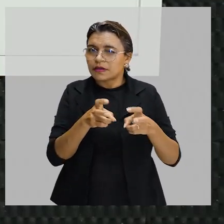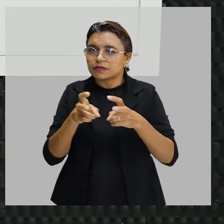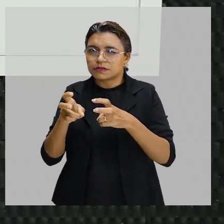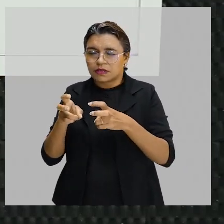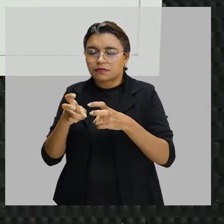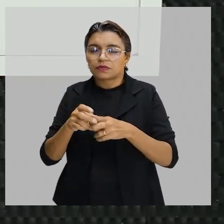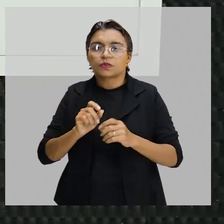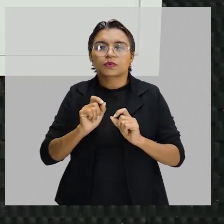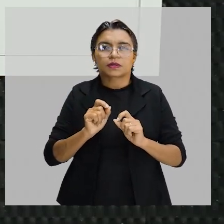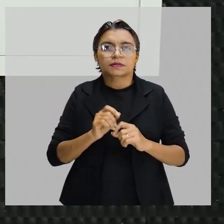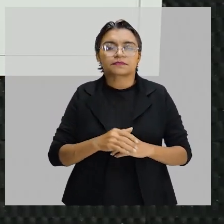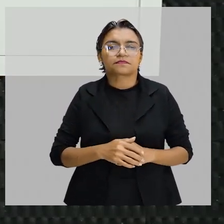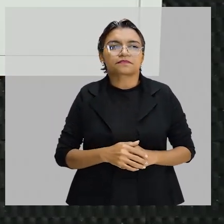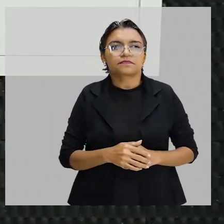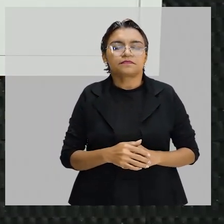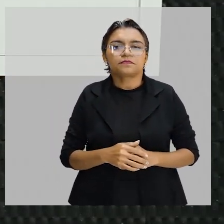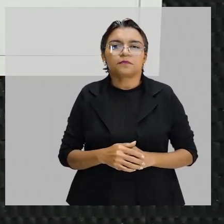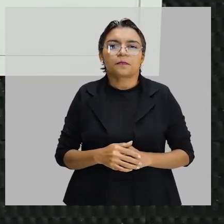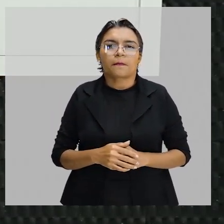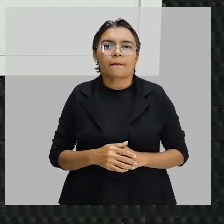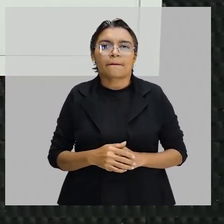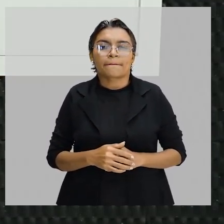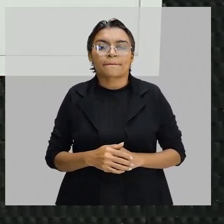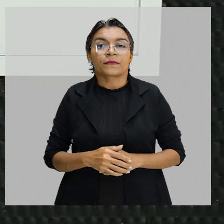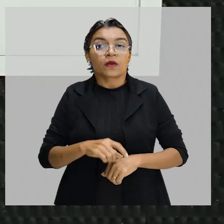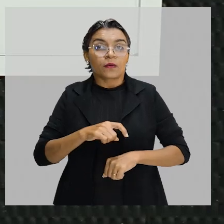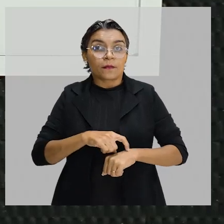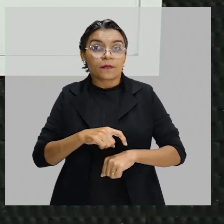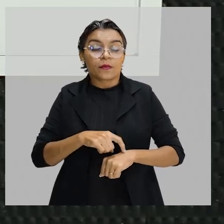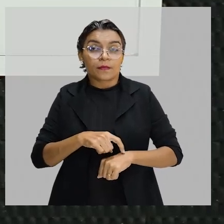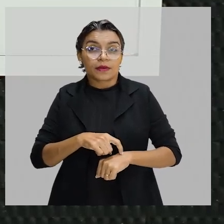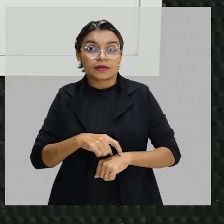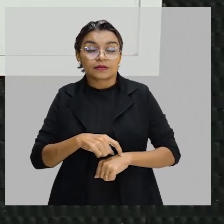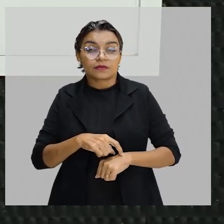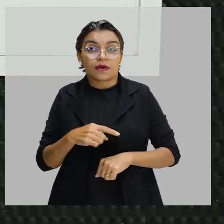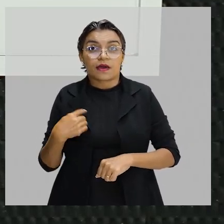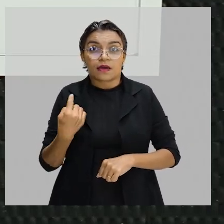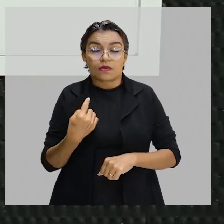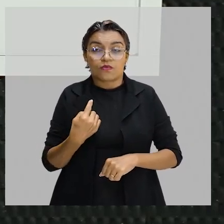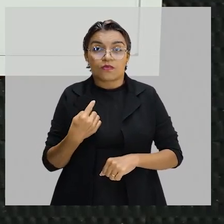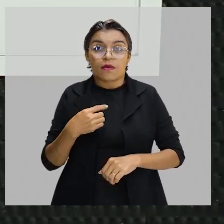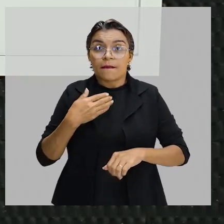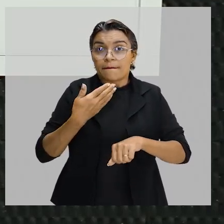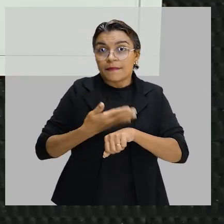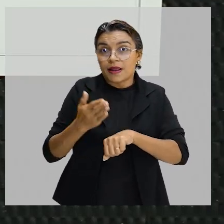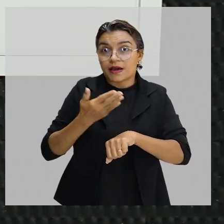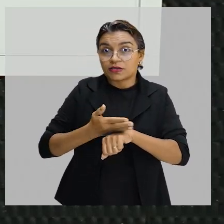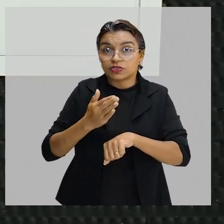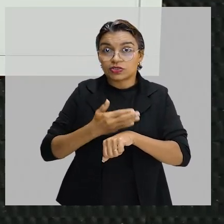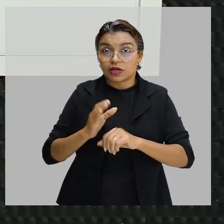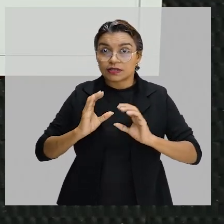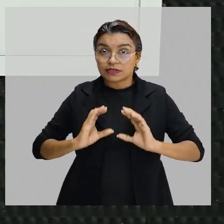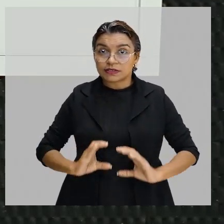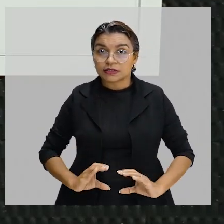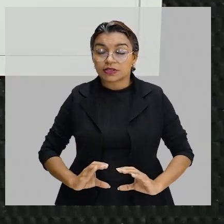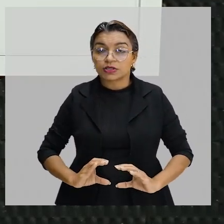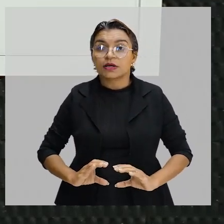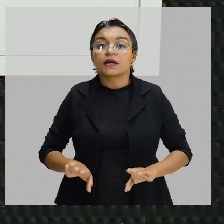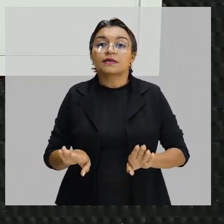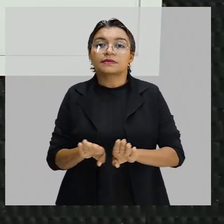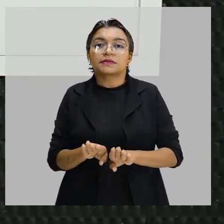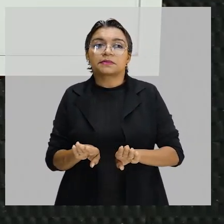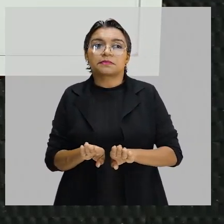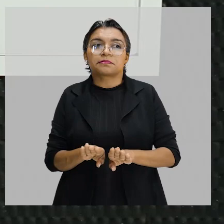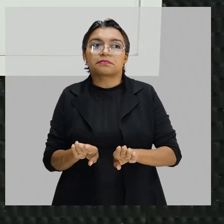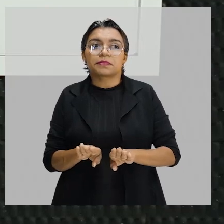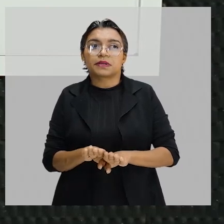perceber que quando eu estou exercendo a minha cidadania, ok? Eu estou também